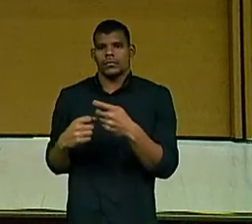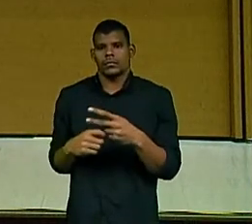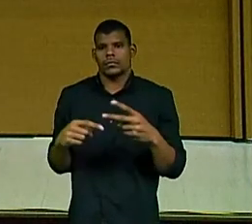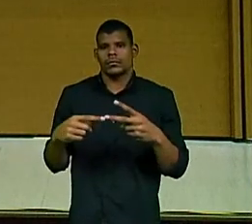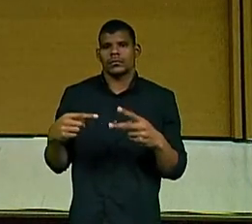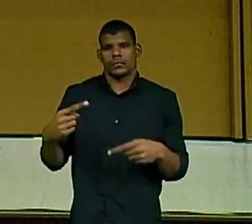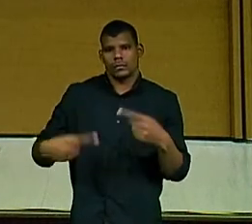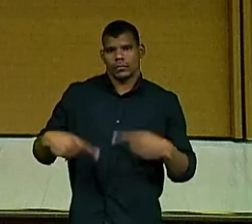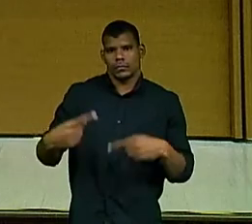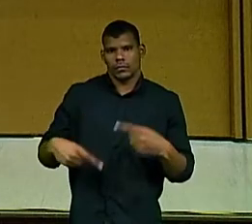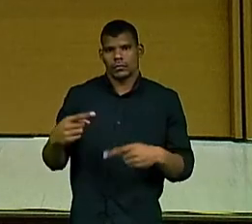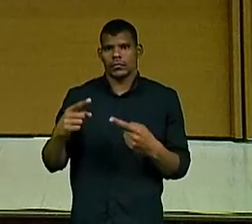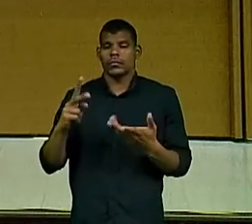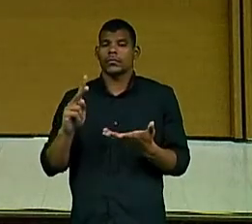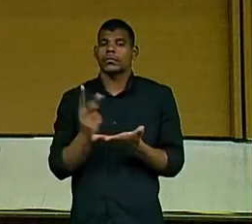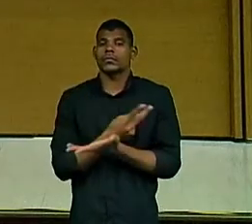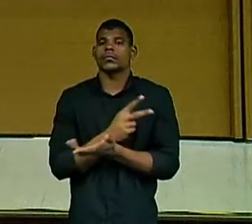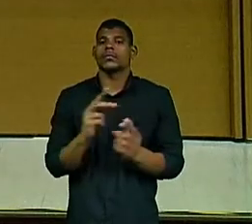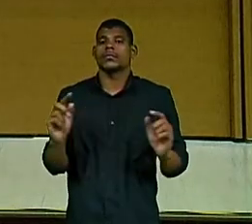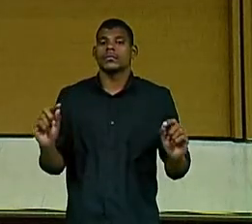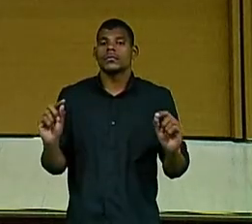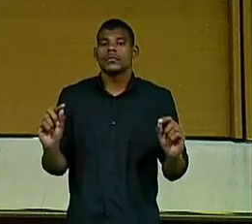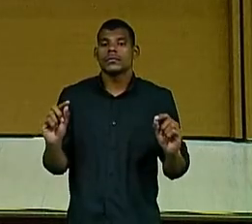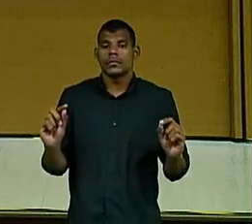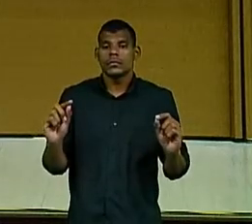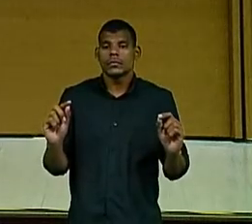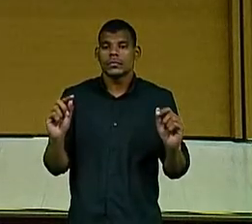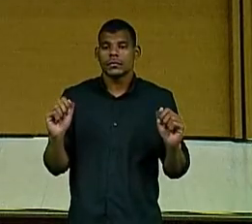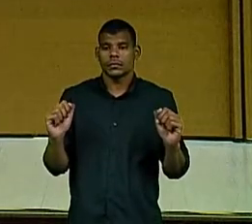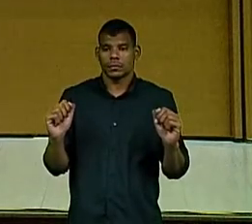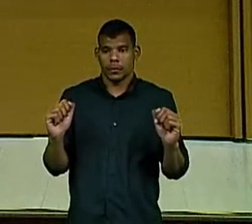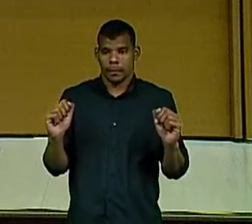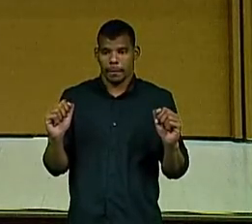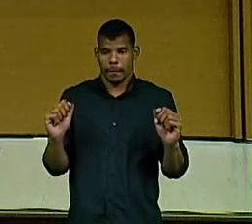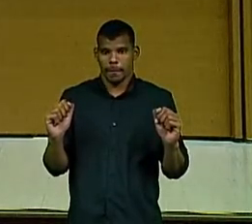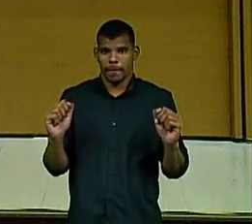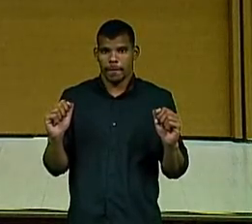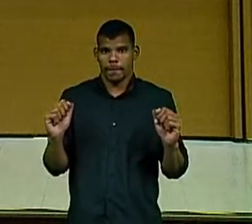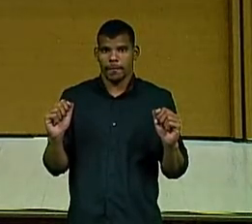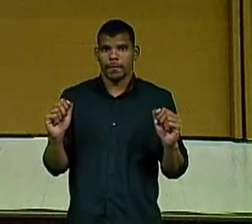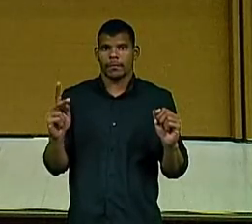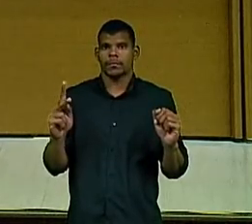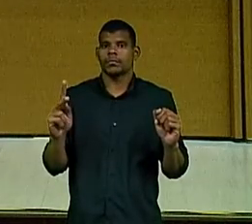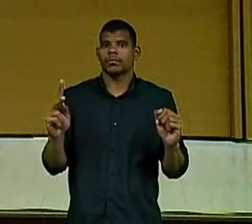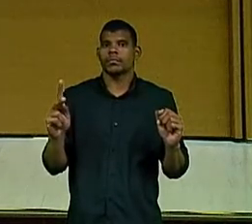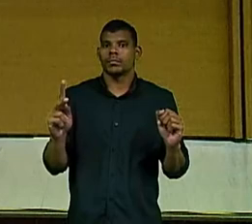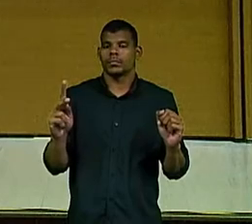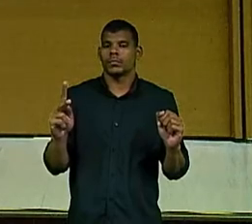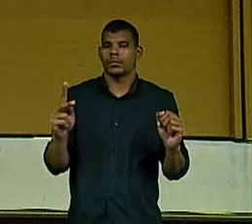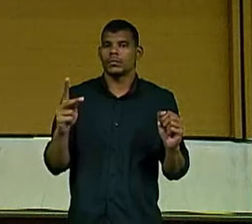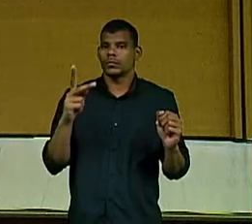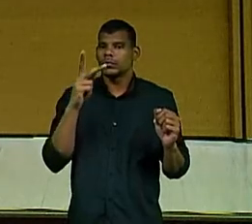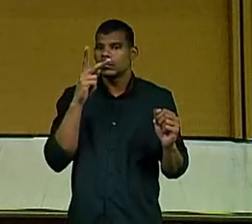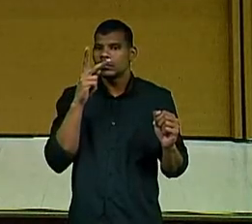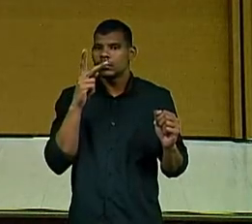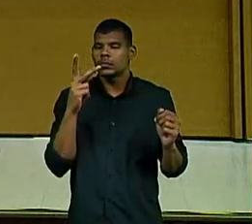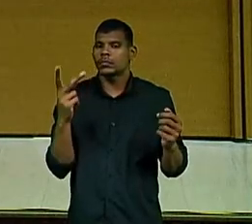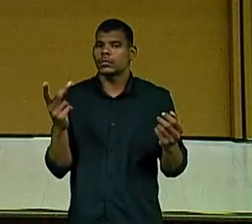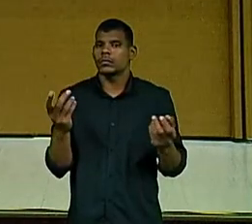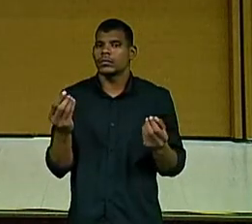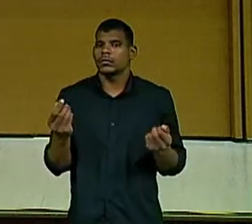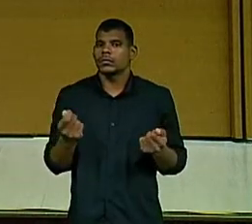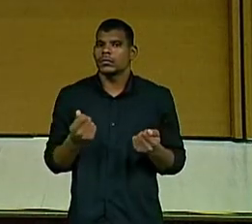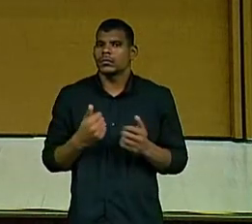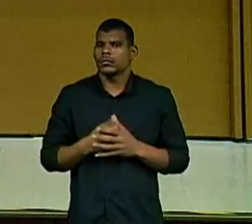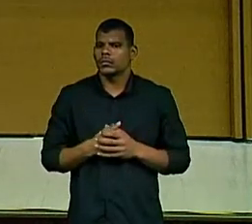ele veio ter assim uma um slide uma paquera com